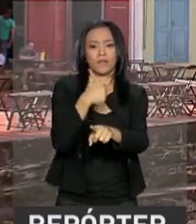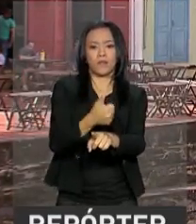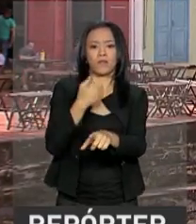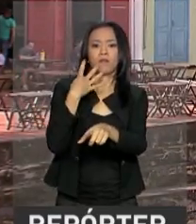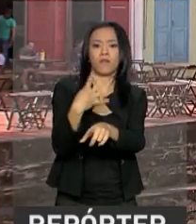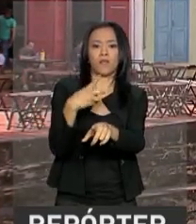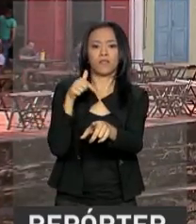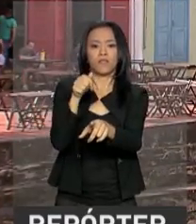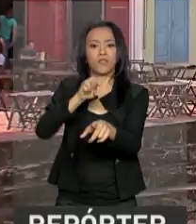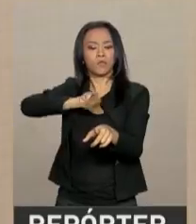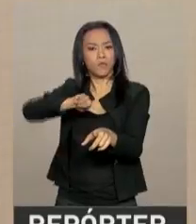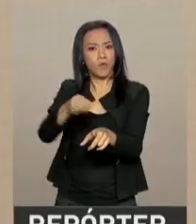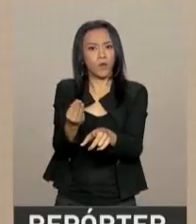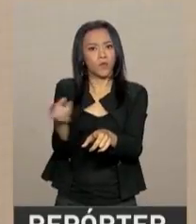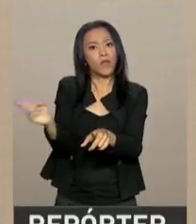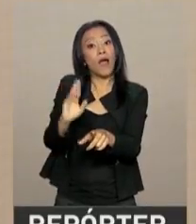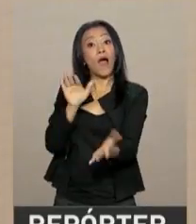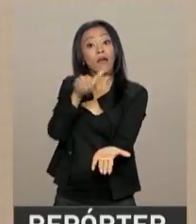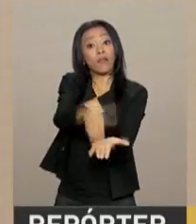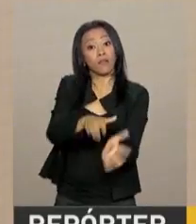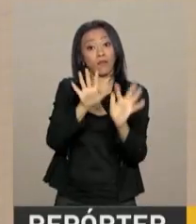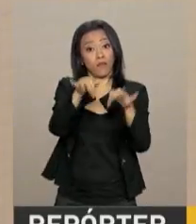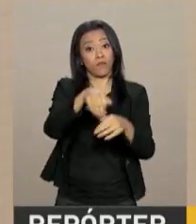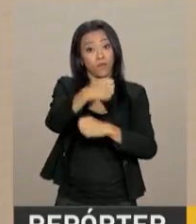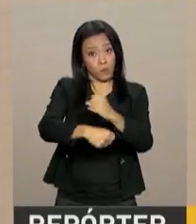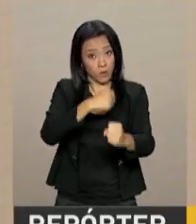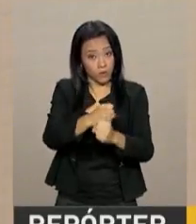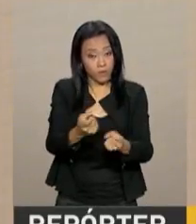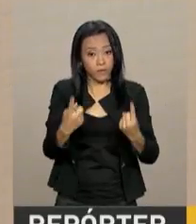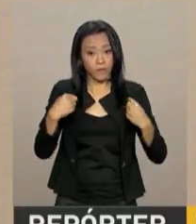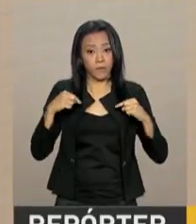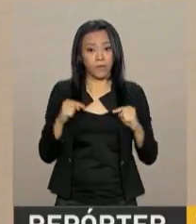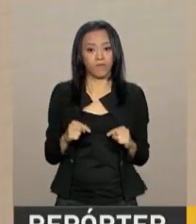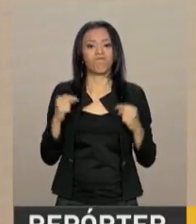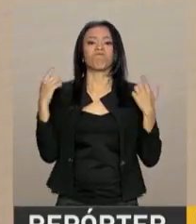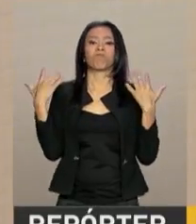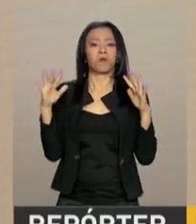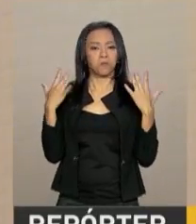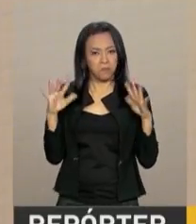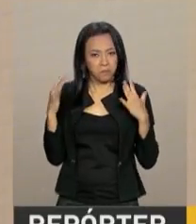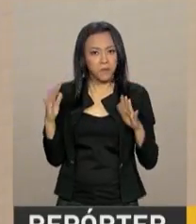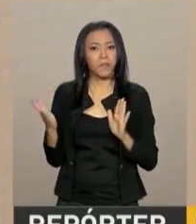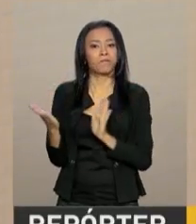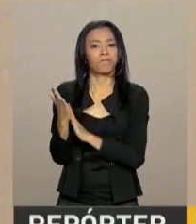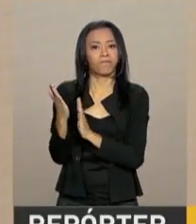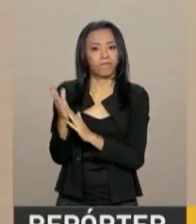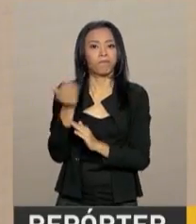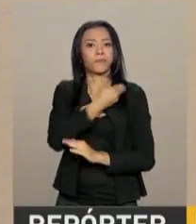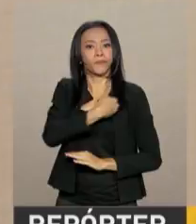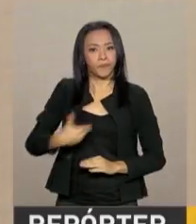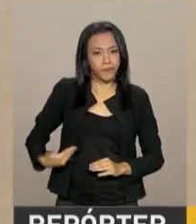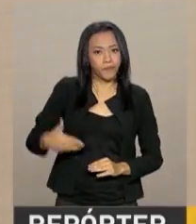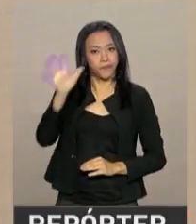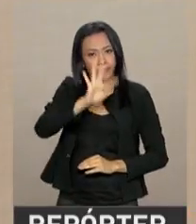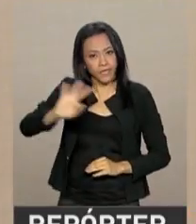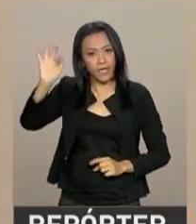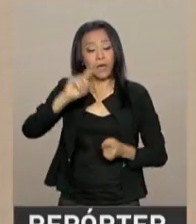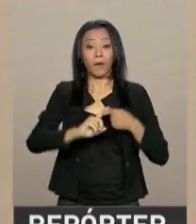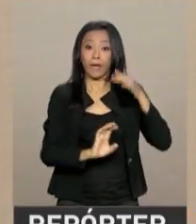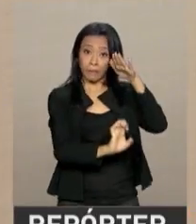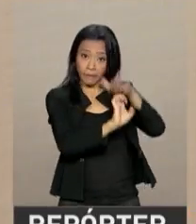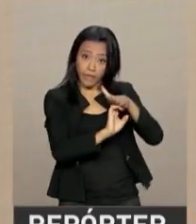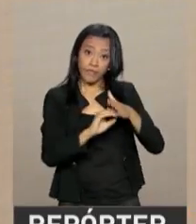até o fim do ano só de parabéns o governo federal mas parabéns iniciativa aí da enfam aero o